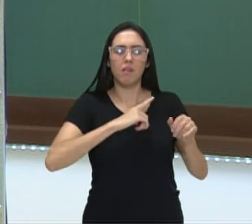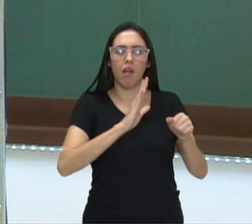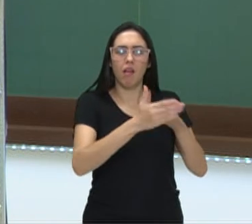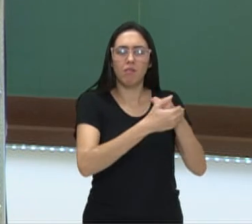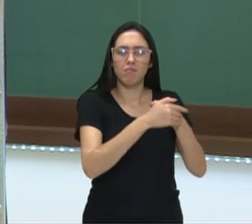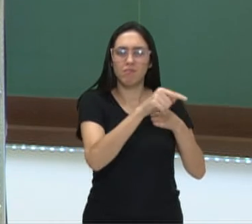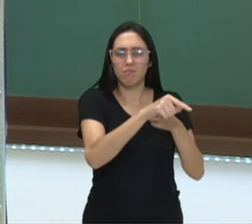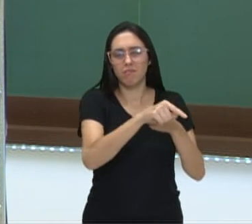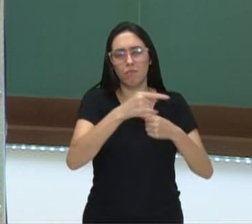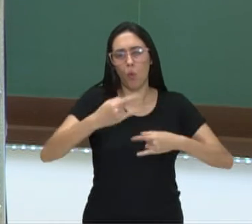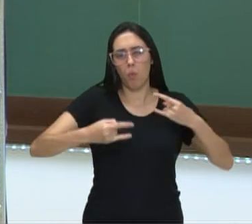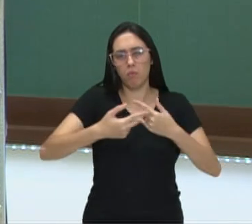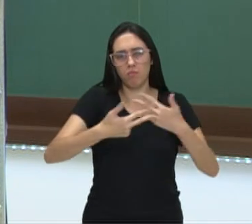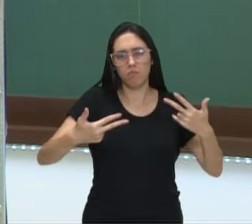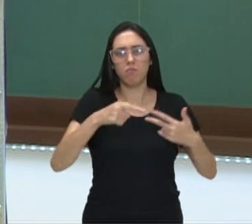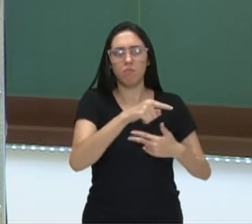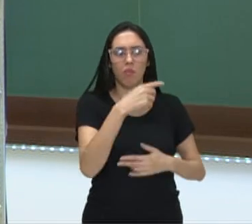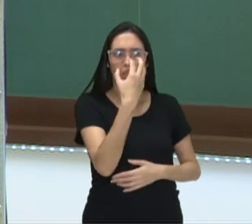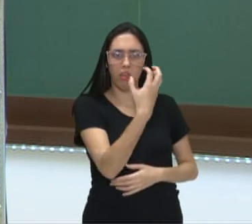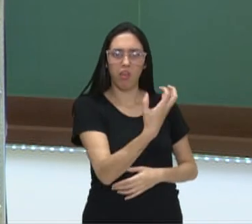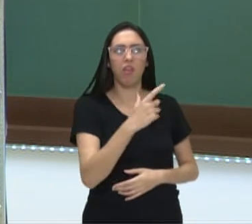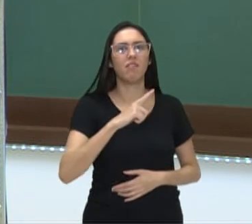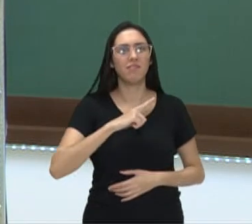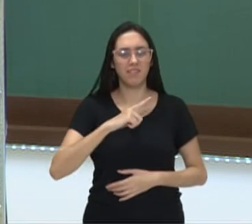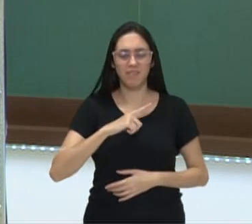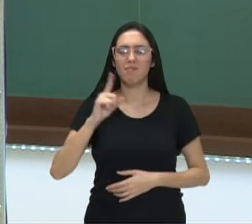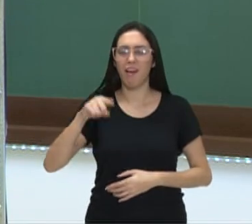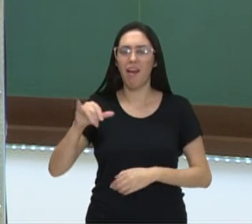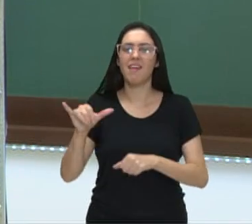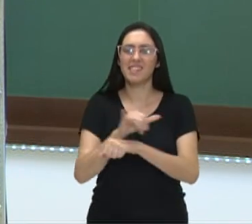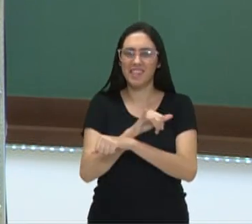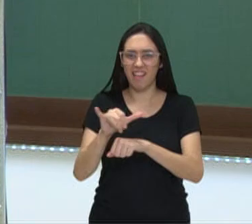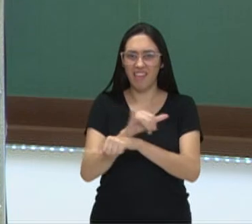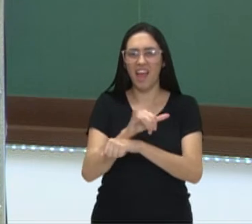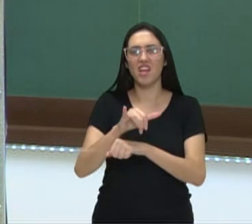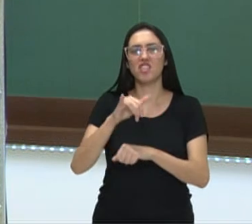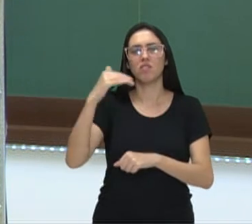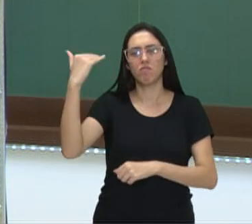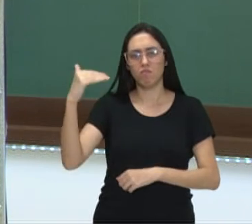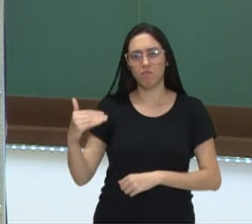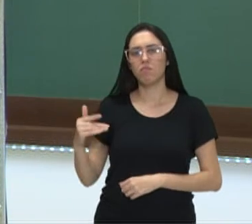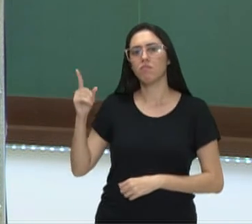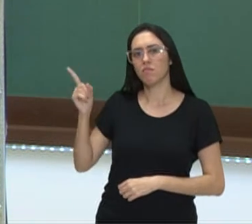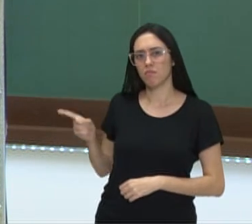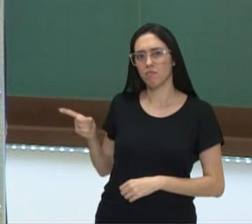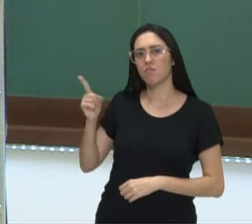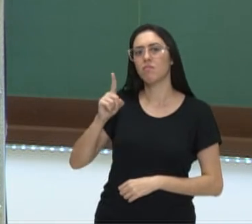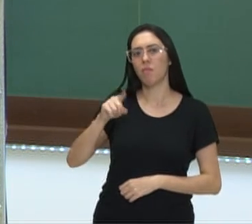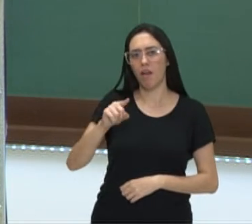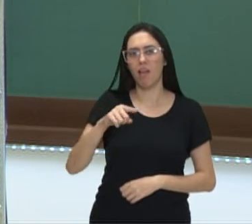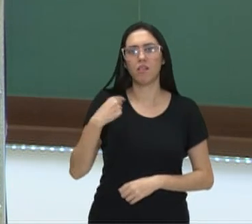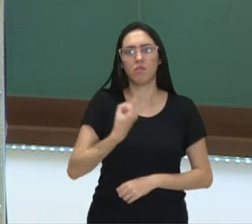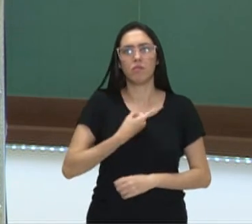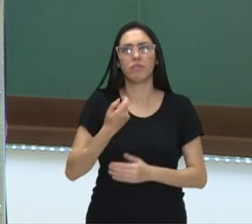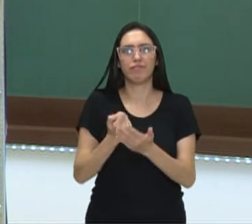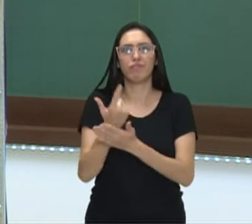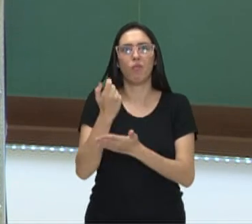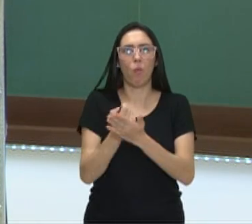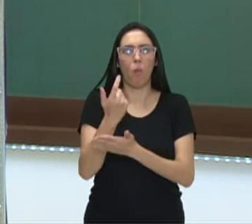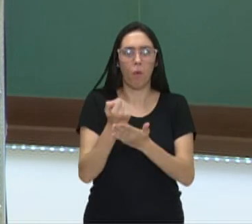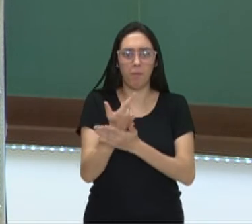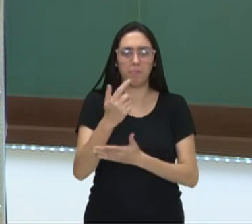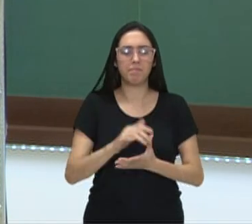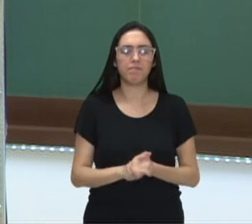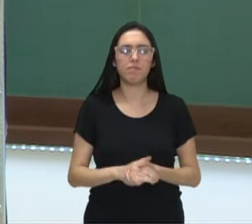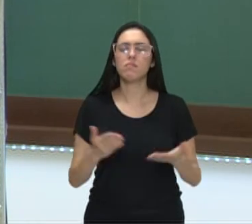marketing digital dirigido. Essas as estratégias, principais estratégias utilizadas para garantir o consumo. E a nossa